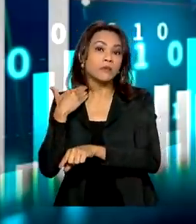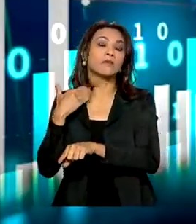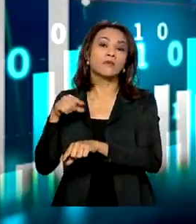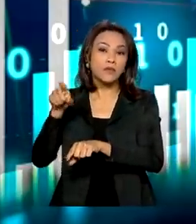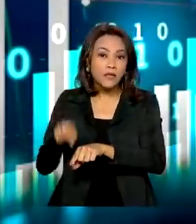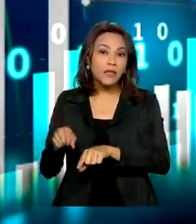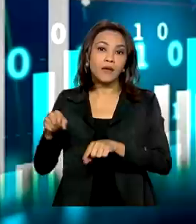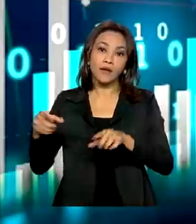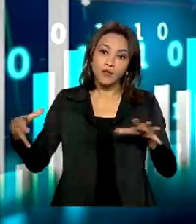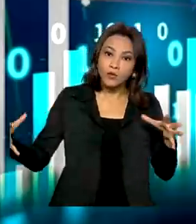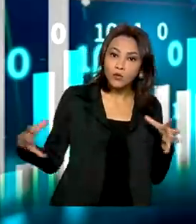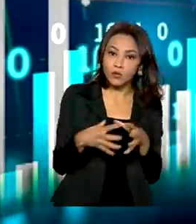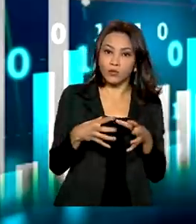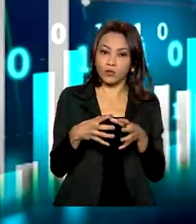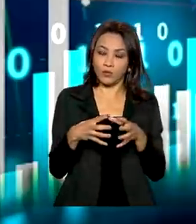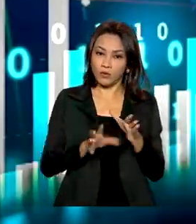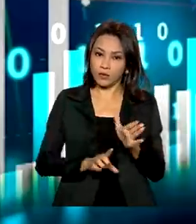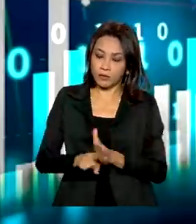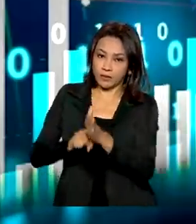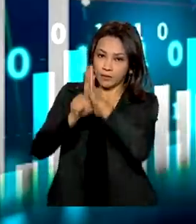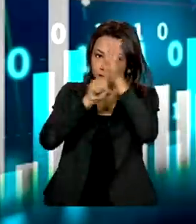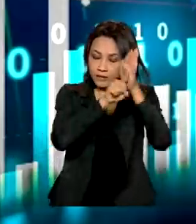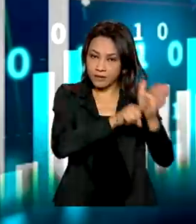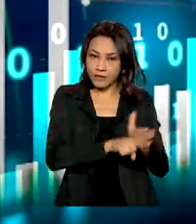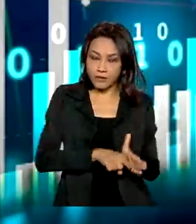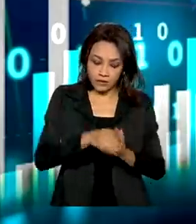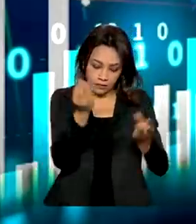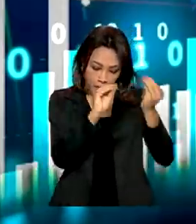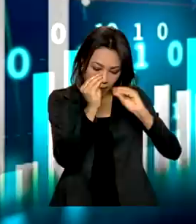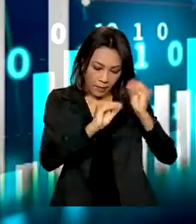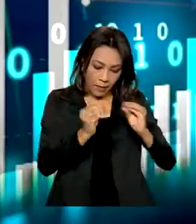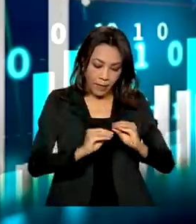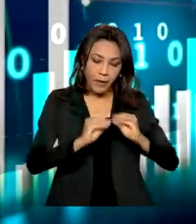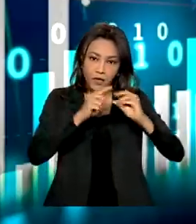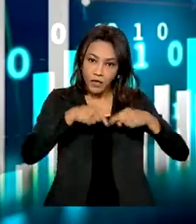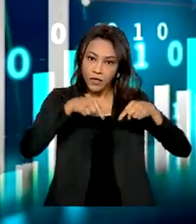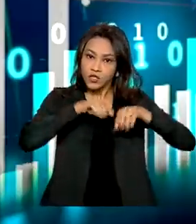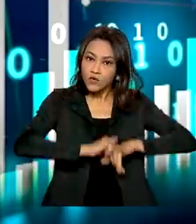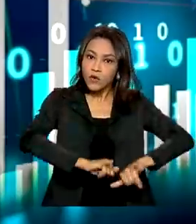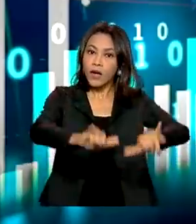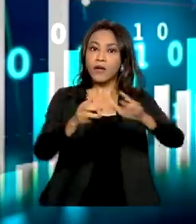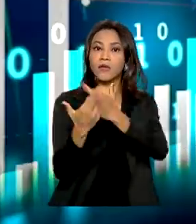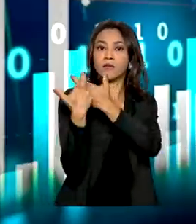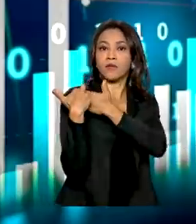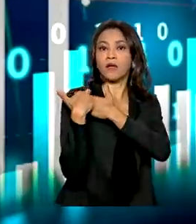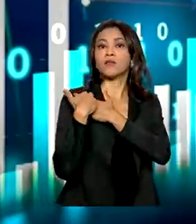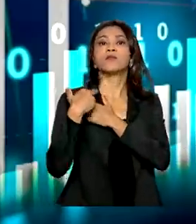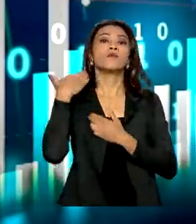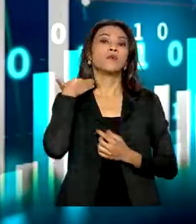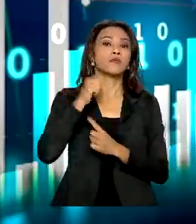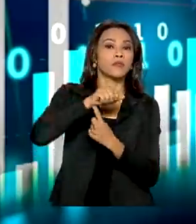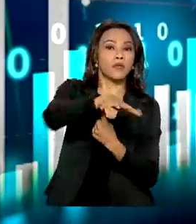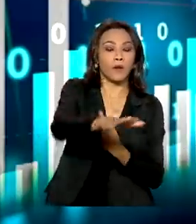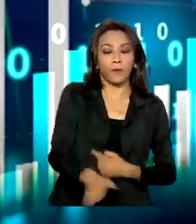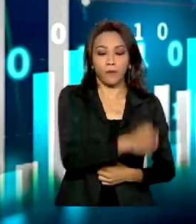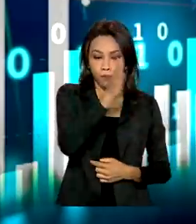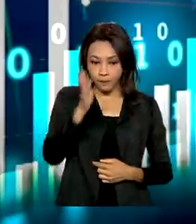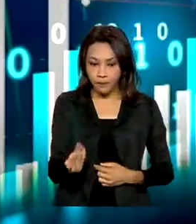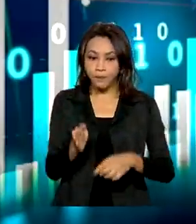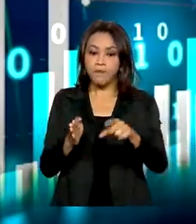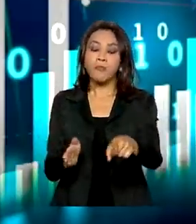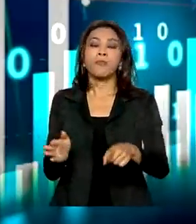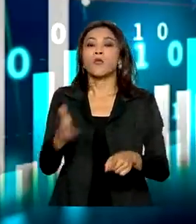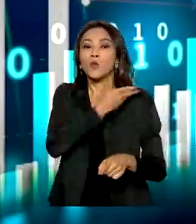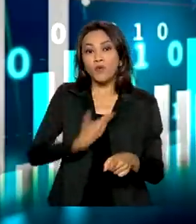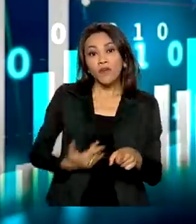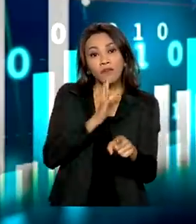fazem parte da pesquisa elaborada e divulgada pelo Banco Central. Já a expectativa do governo federal, especialmente do Ministério da